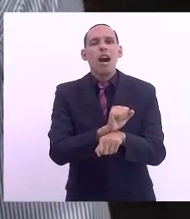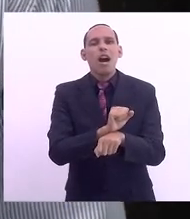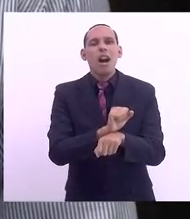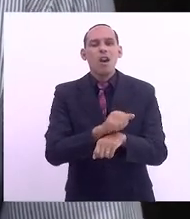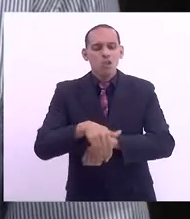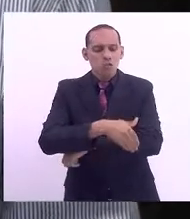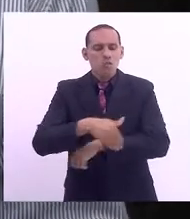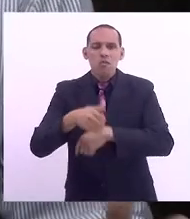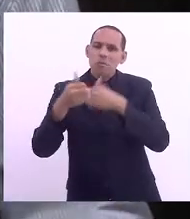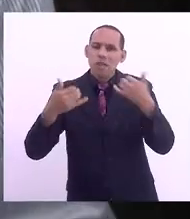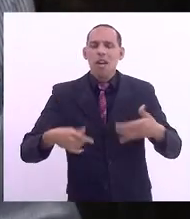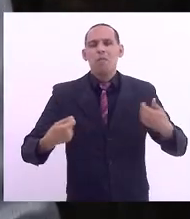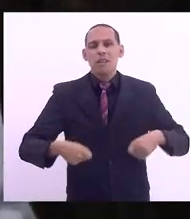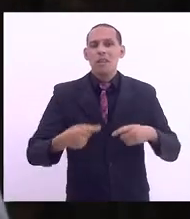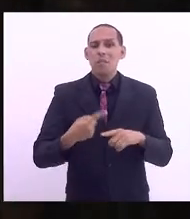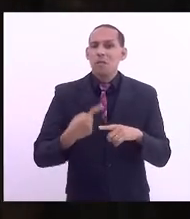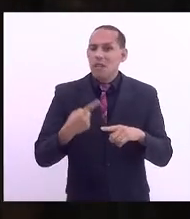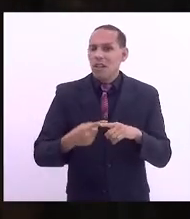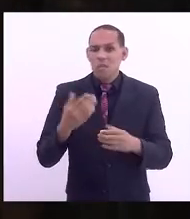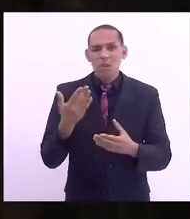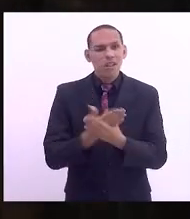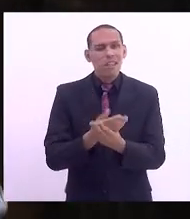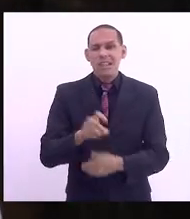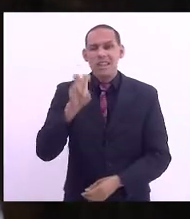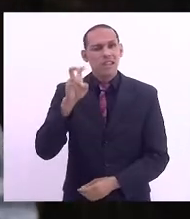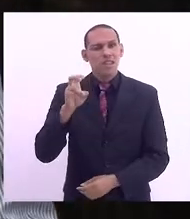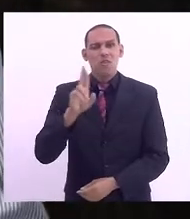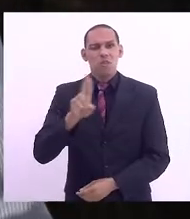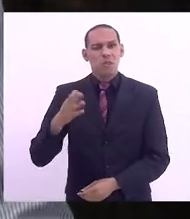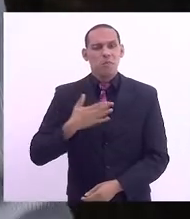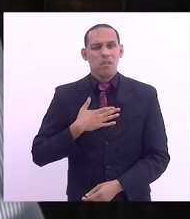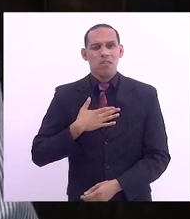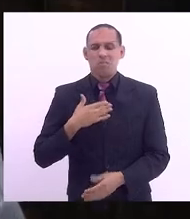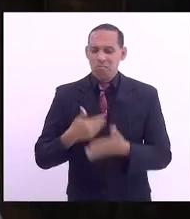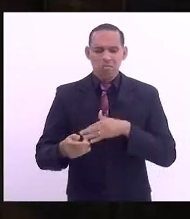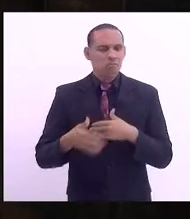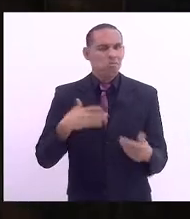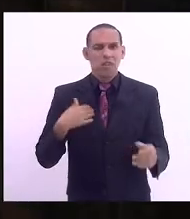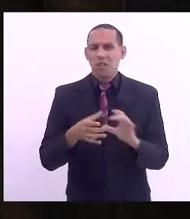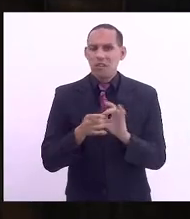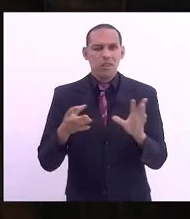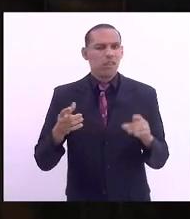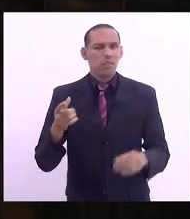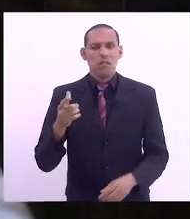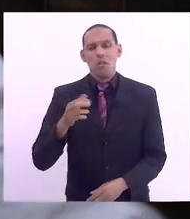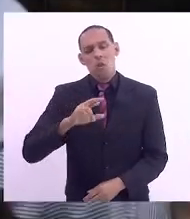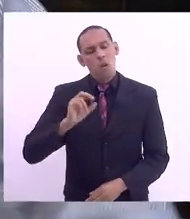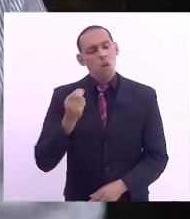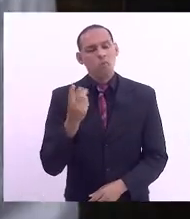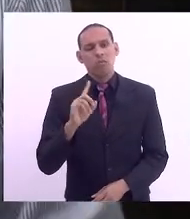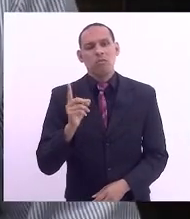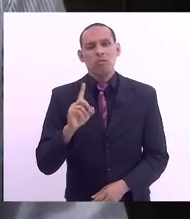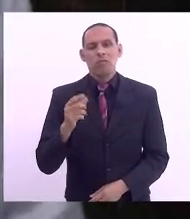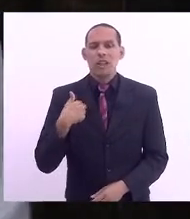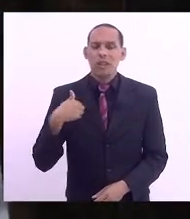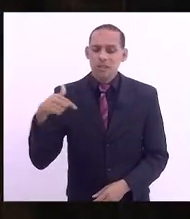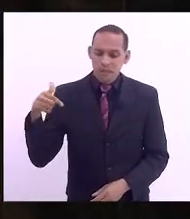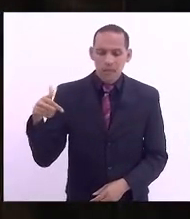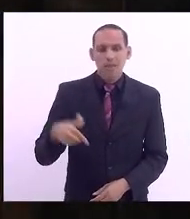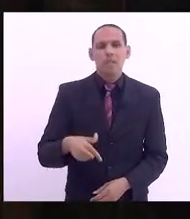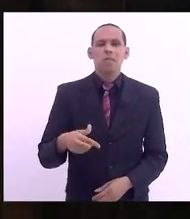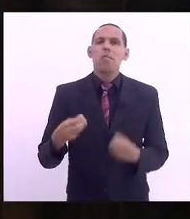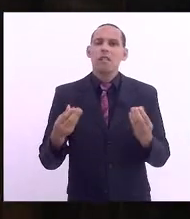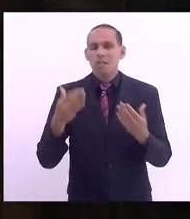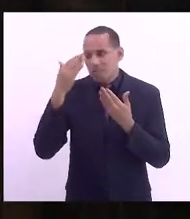que... Tem 5 processos no meu nome, independente de eu ser absolvido ou não. Mas eu gostaria de estar aqui